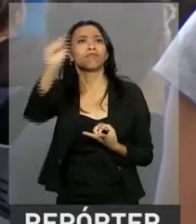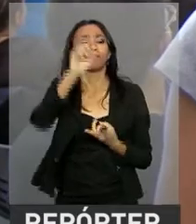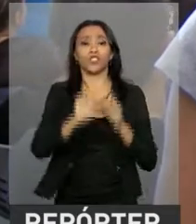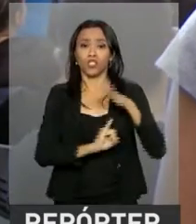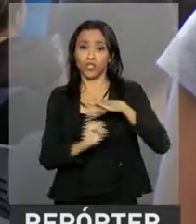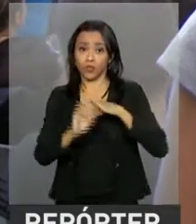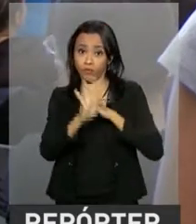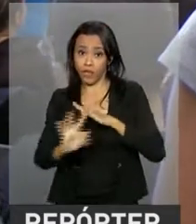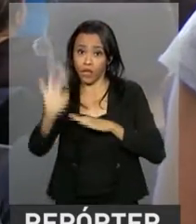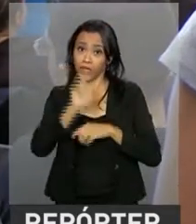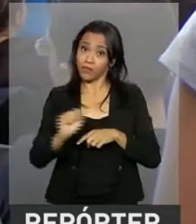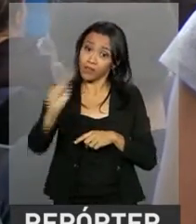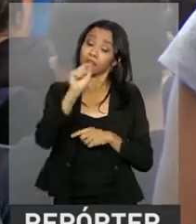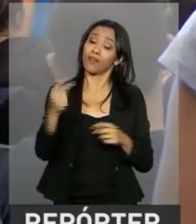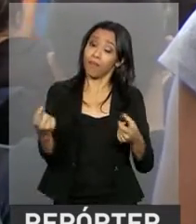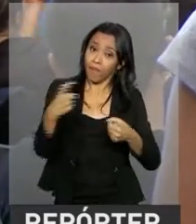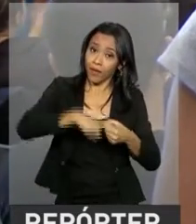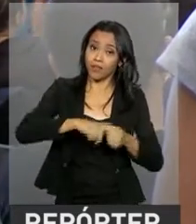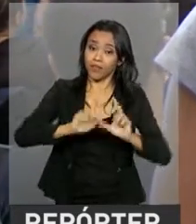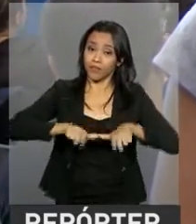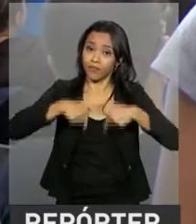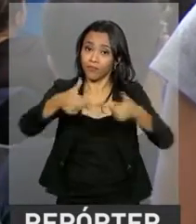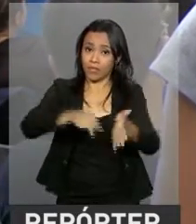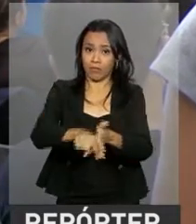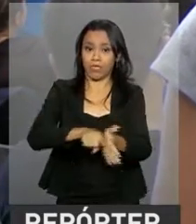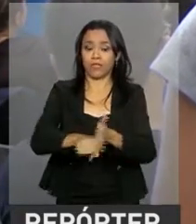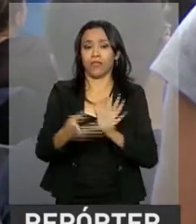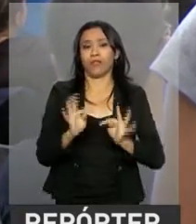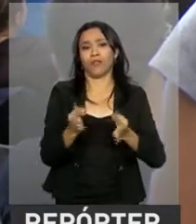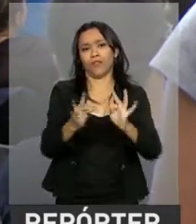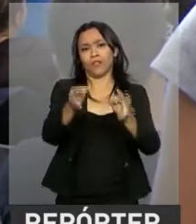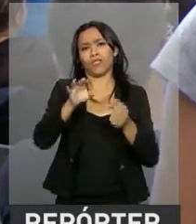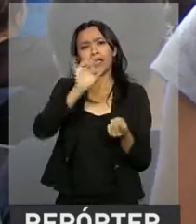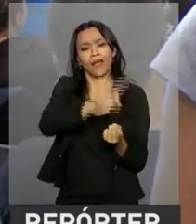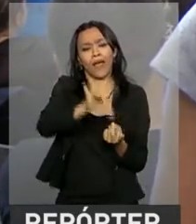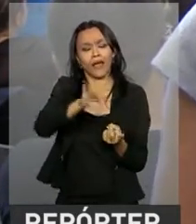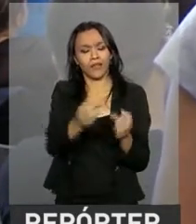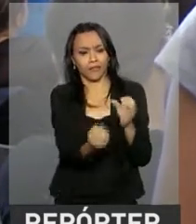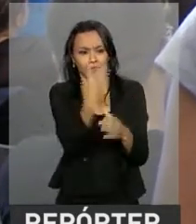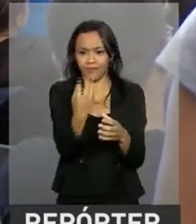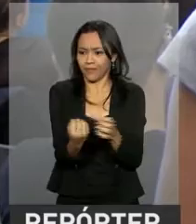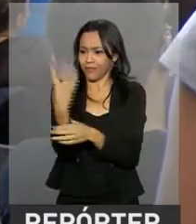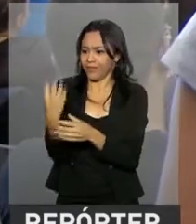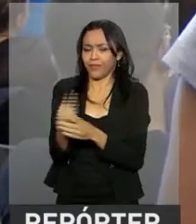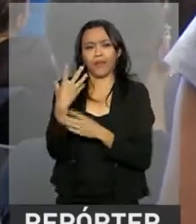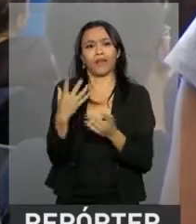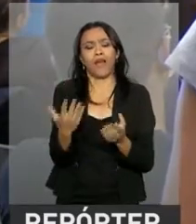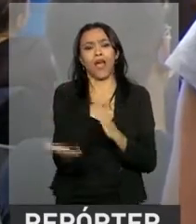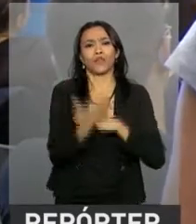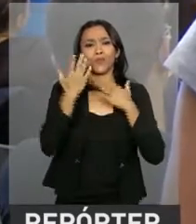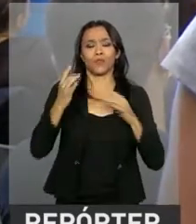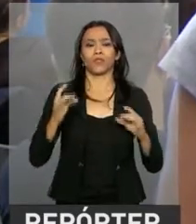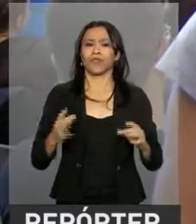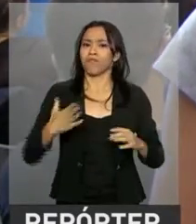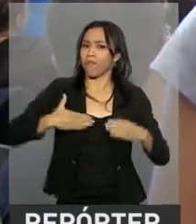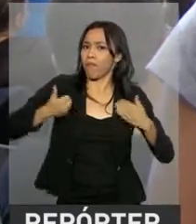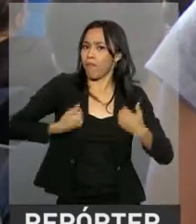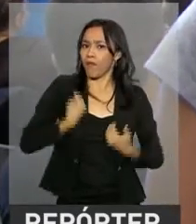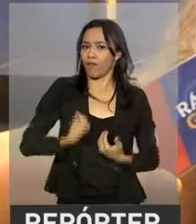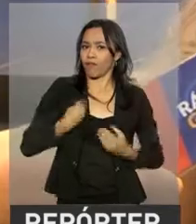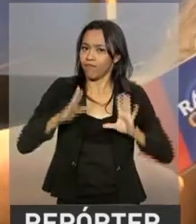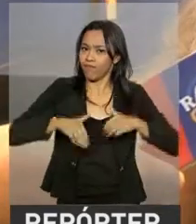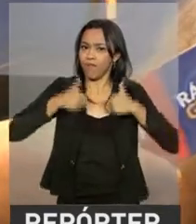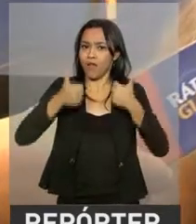estão entre os parceiros no avanço das tecnologias. E cada inovação representa mais qualidade de vida para as pessoas com